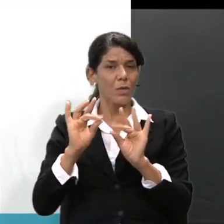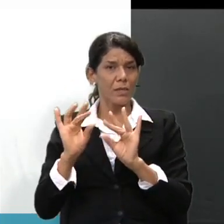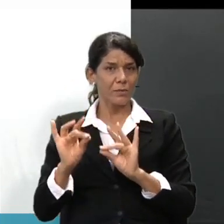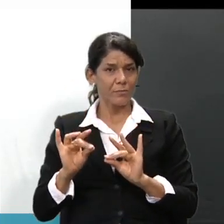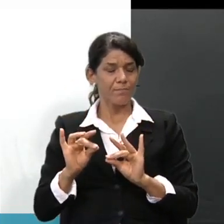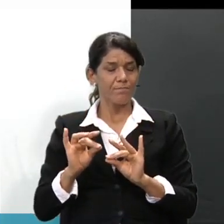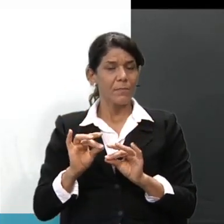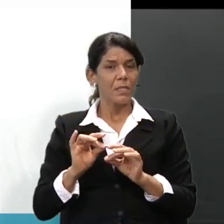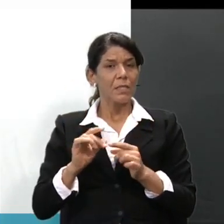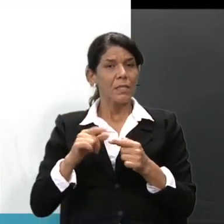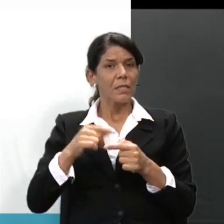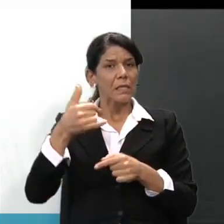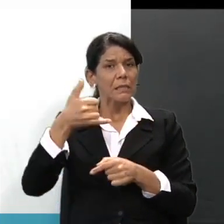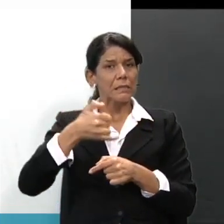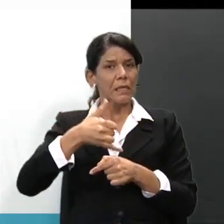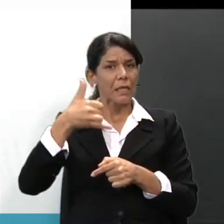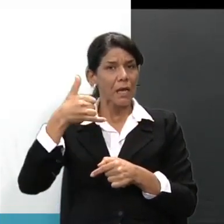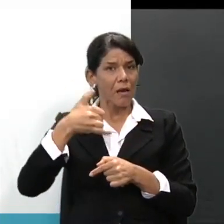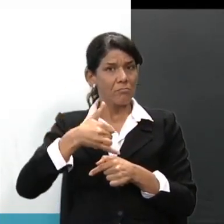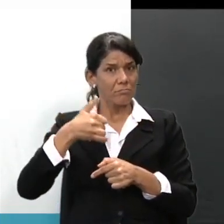conforme a gente for